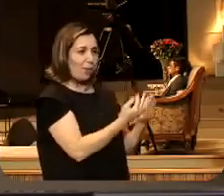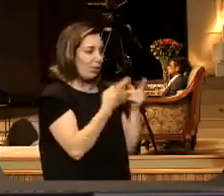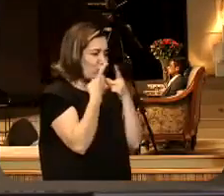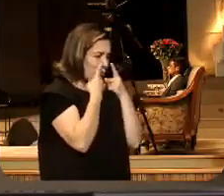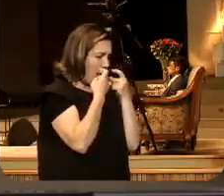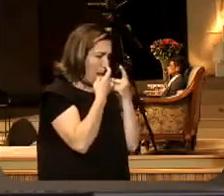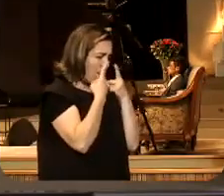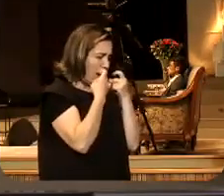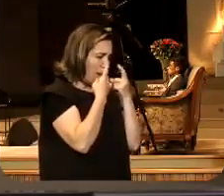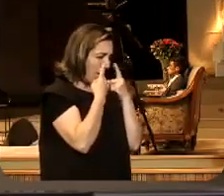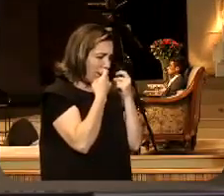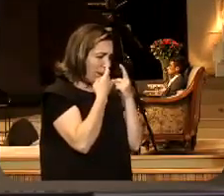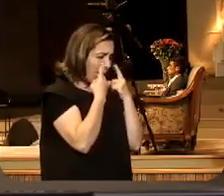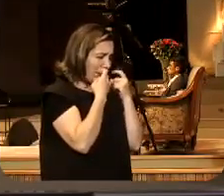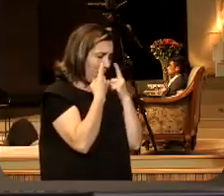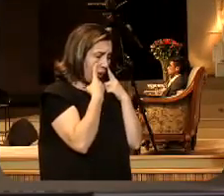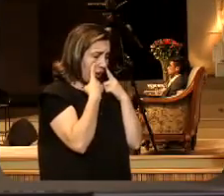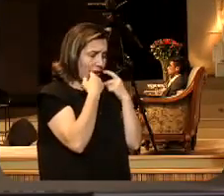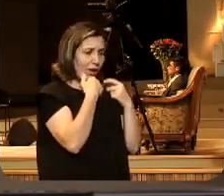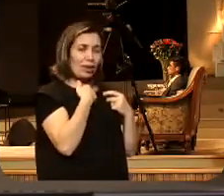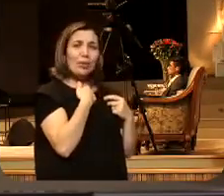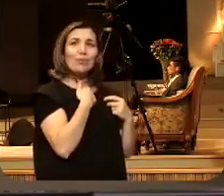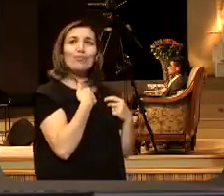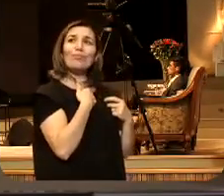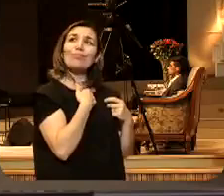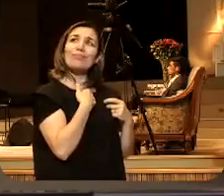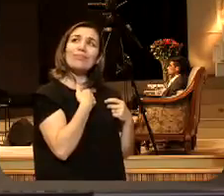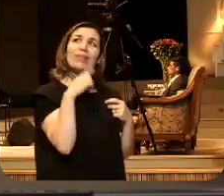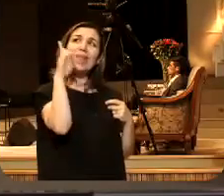falavam, e eu em mim dizia, Espírito Santo,